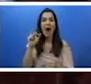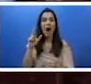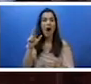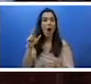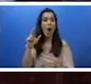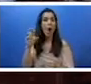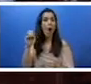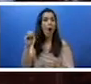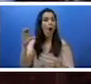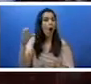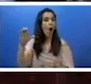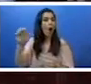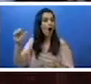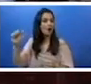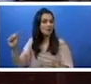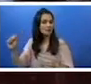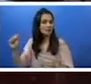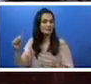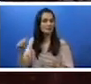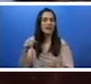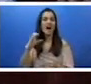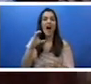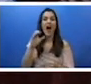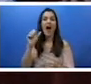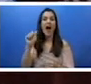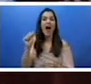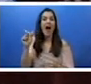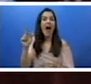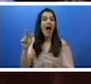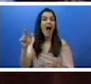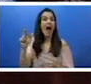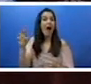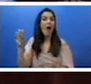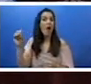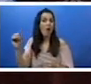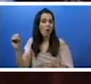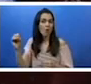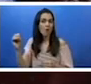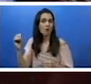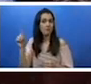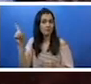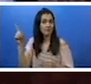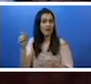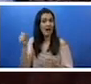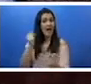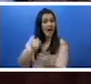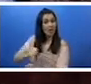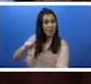carroça e carro. Ficou fácil, né? Canoa,